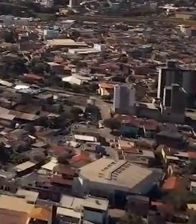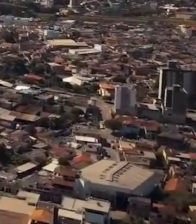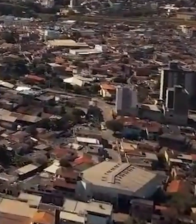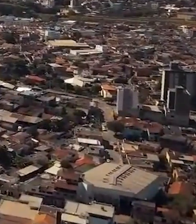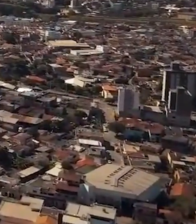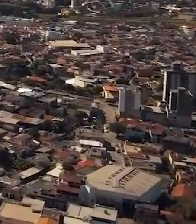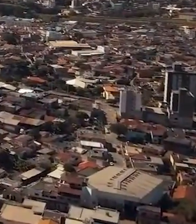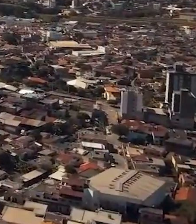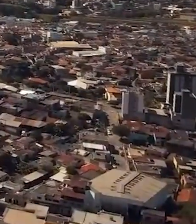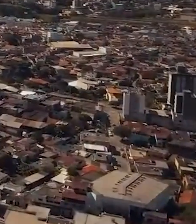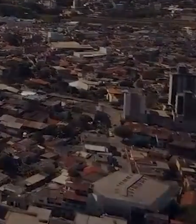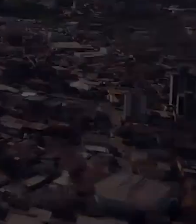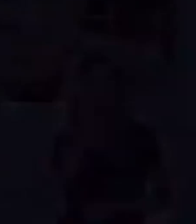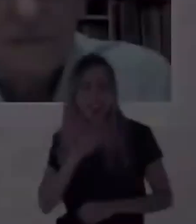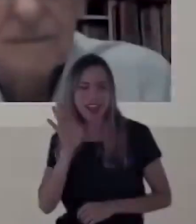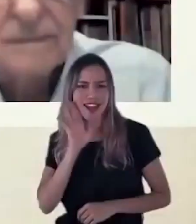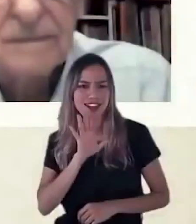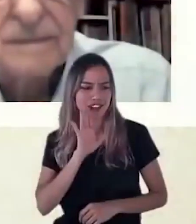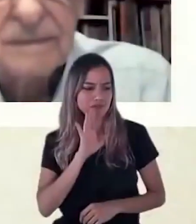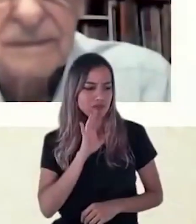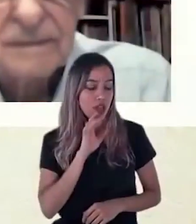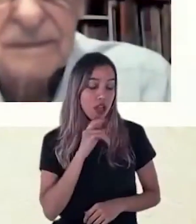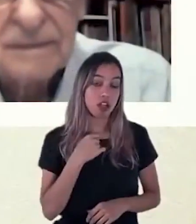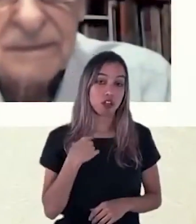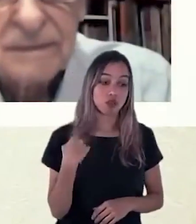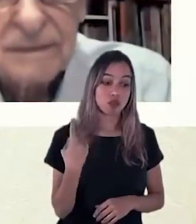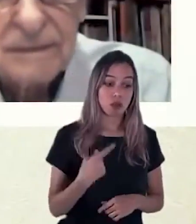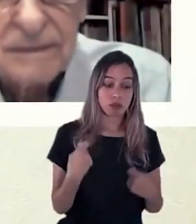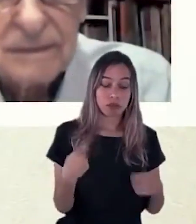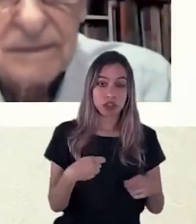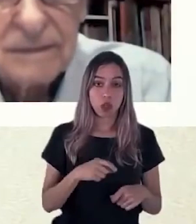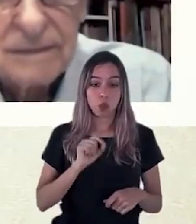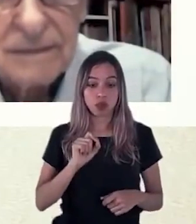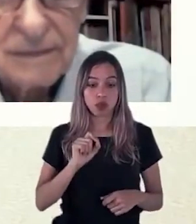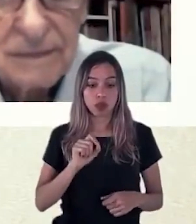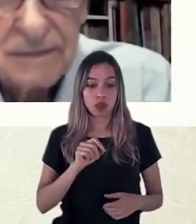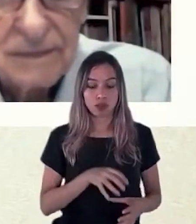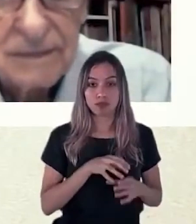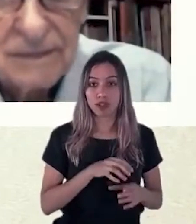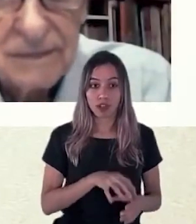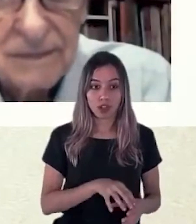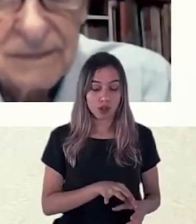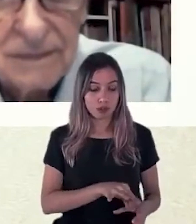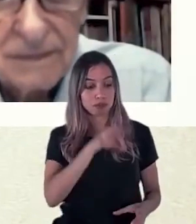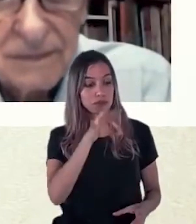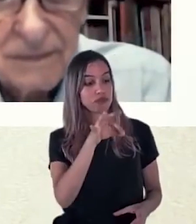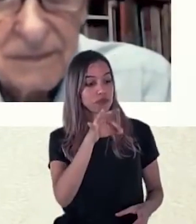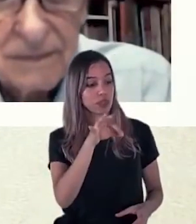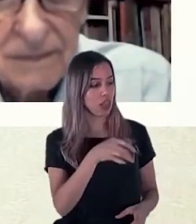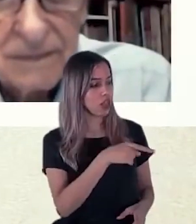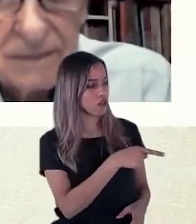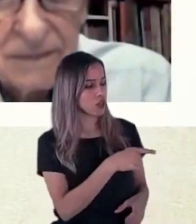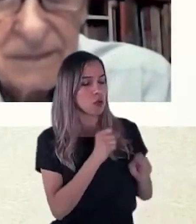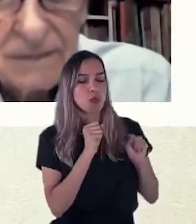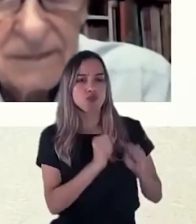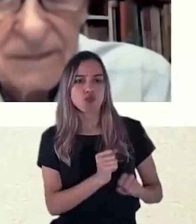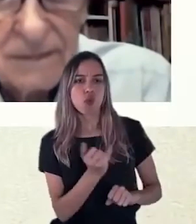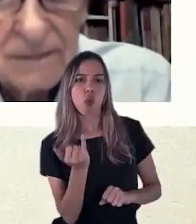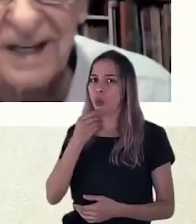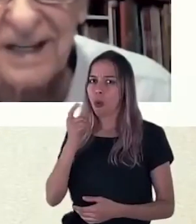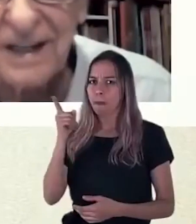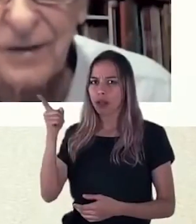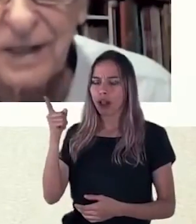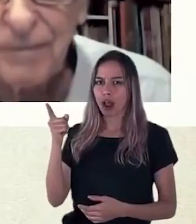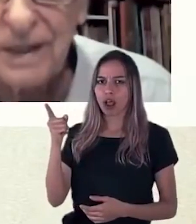de ferro. Então eu queria que você, primeiro que você começasse contando aí como é que é a sua história com